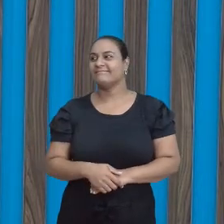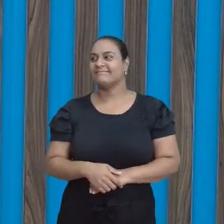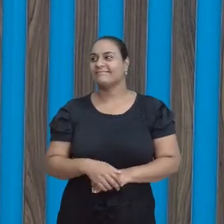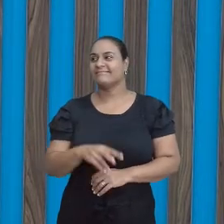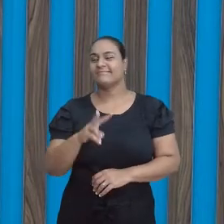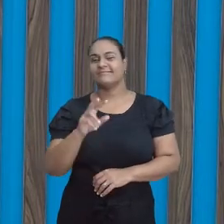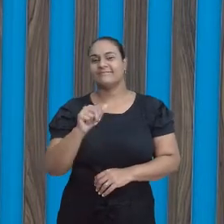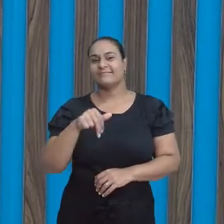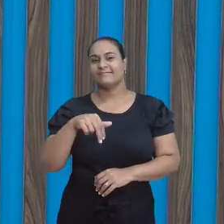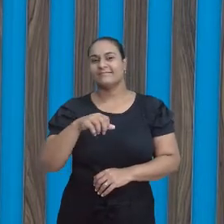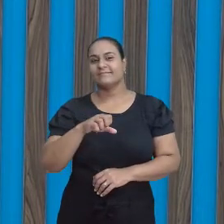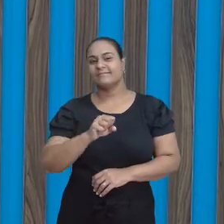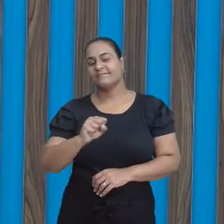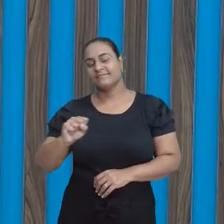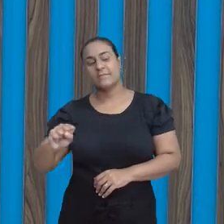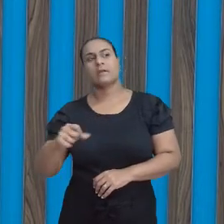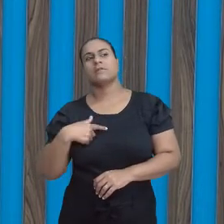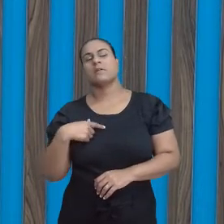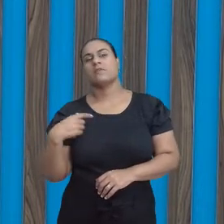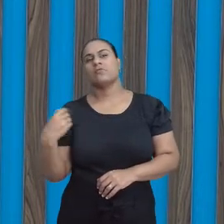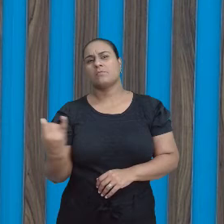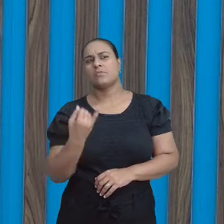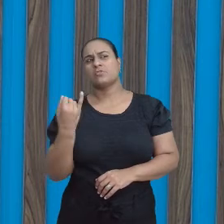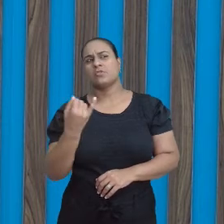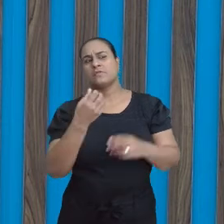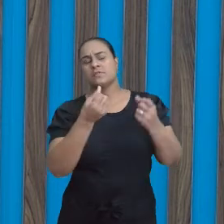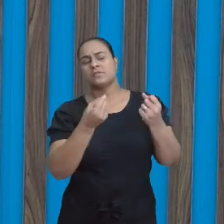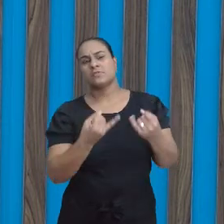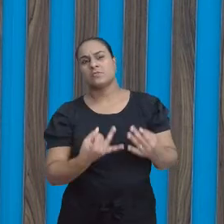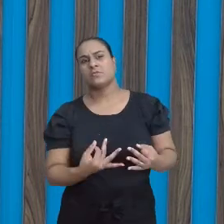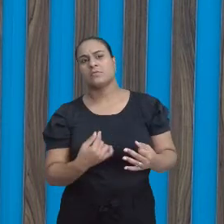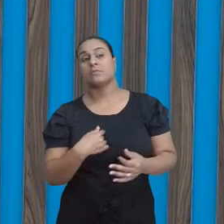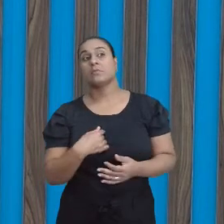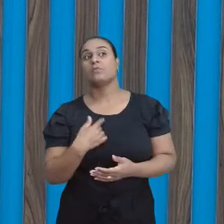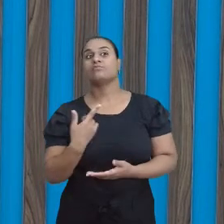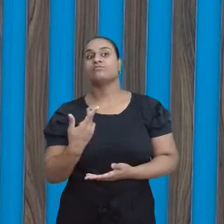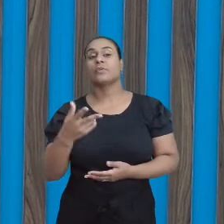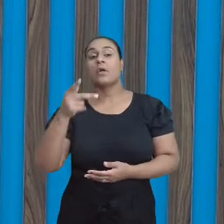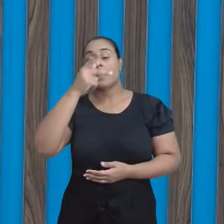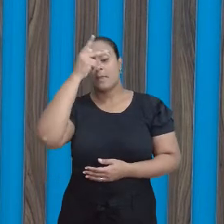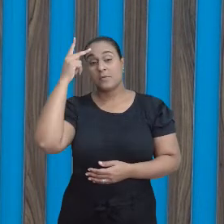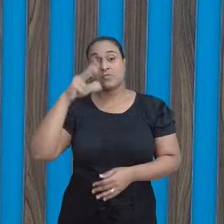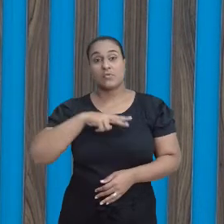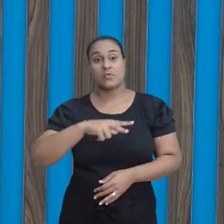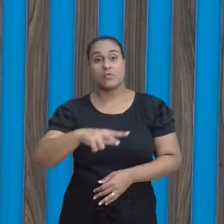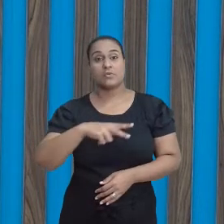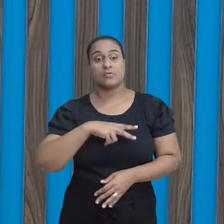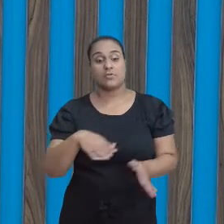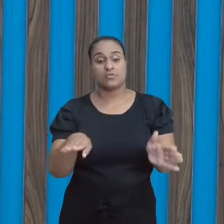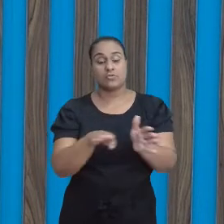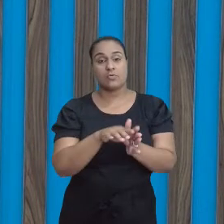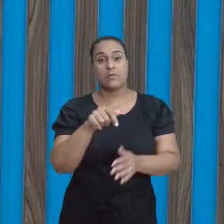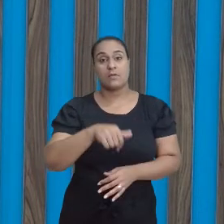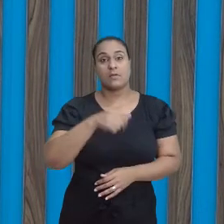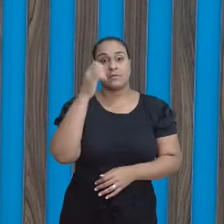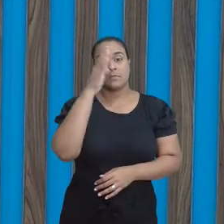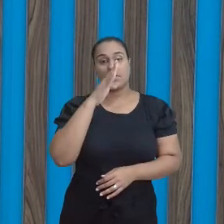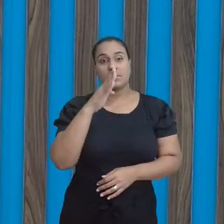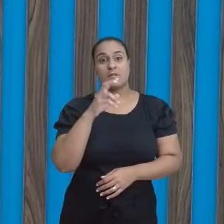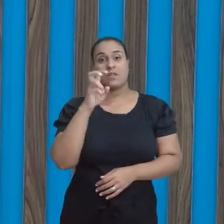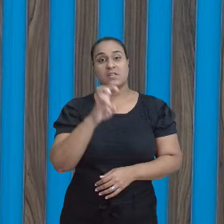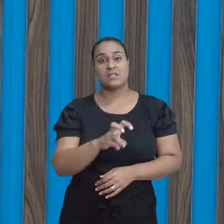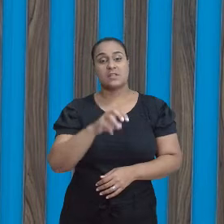Essa é uma coisa que você trouxe que é importante, né? Quantos portugueses chegaram aqui, tinham mais de 5 milhões de índios, ou